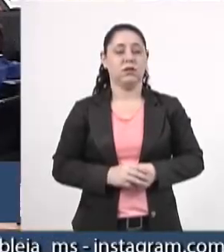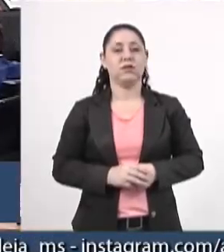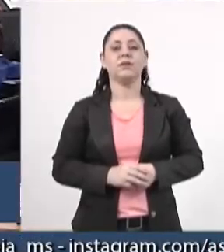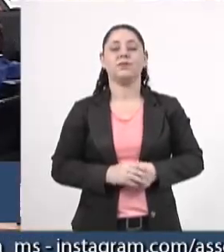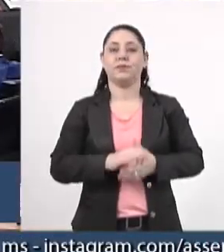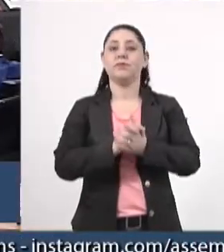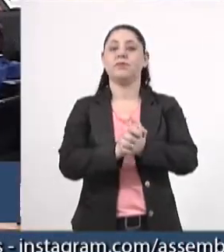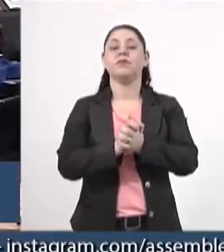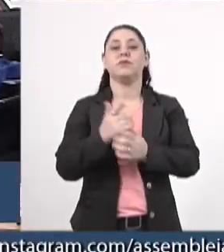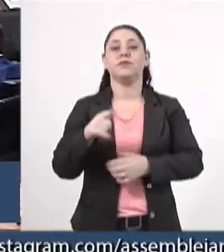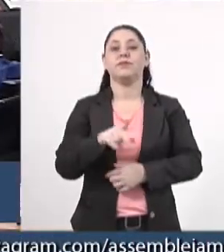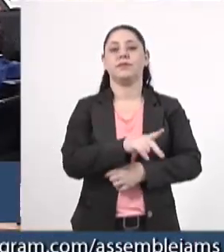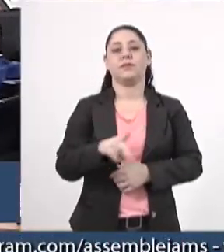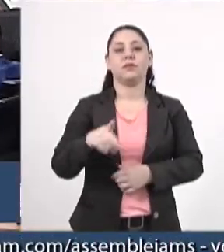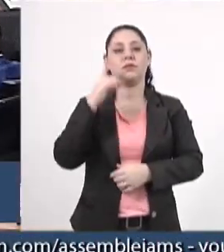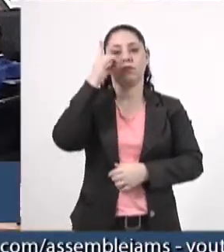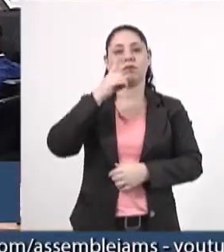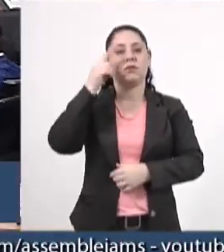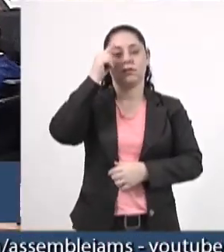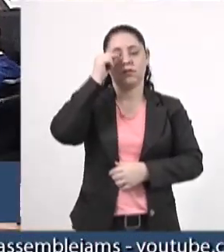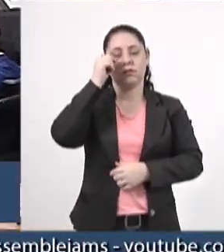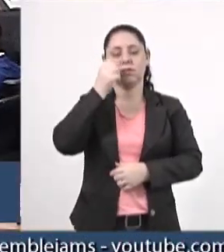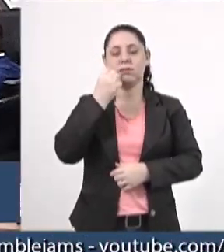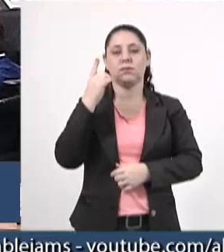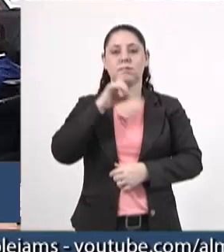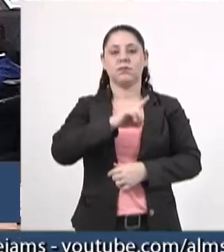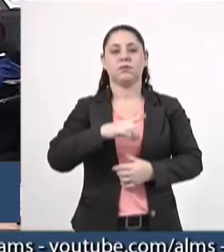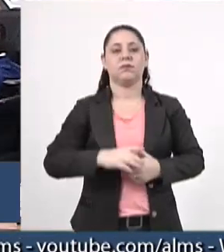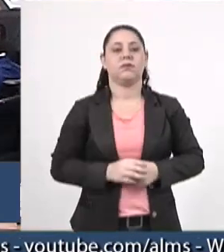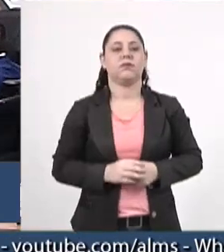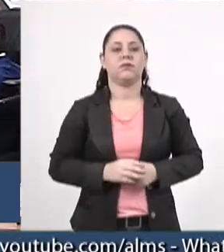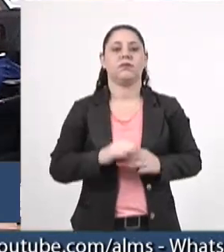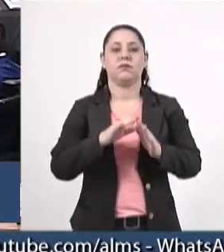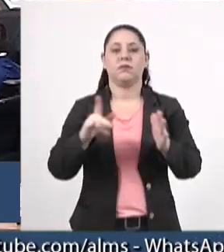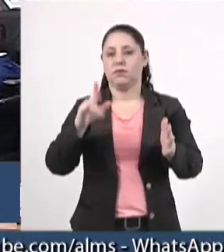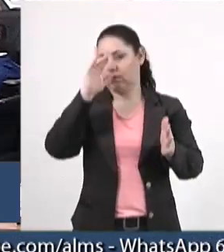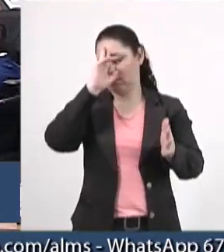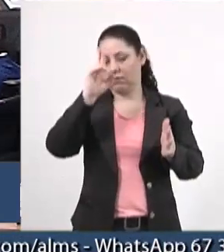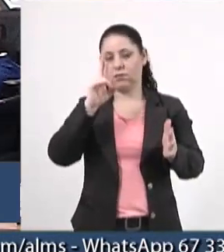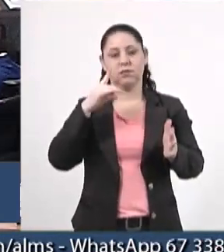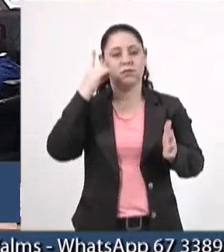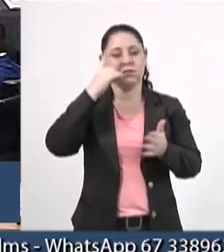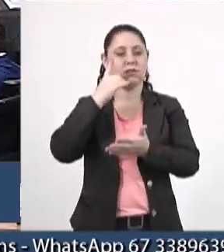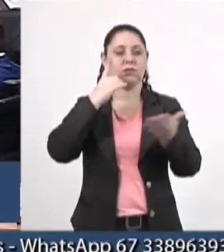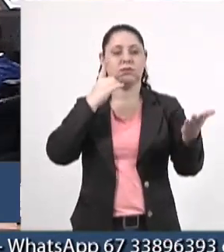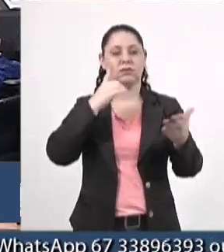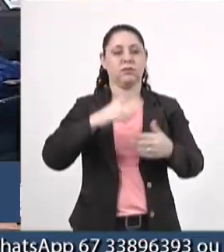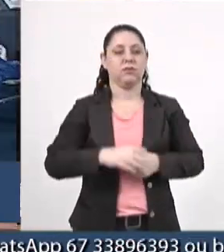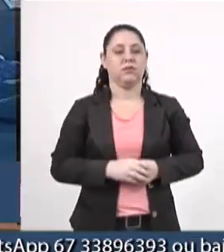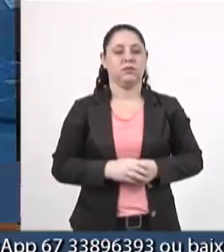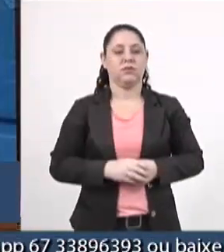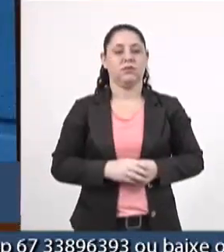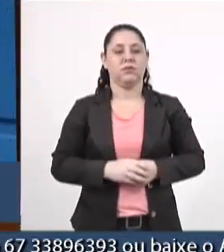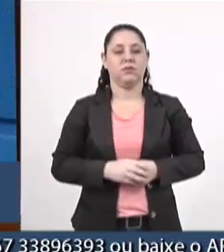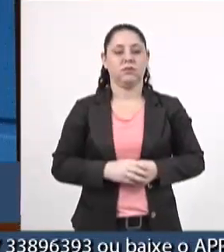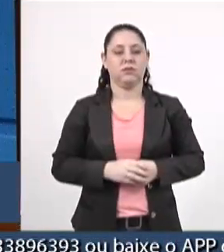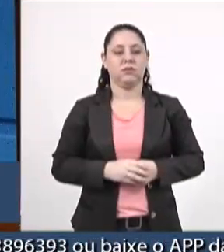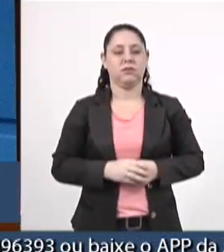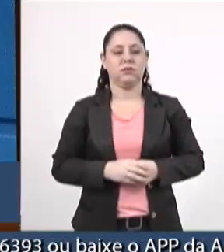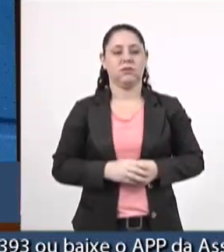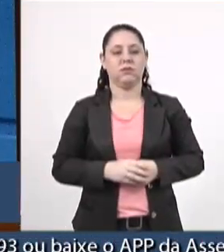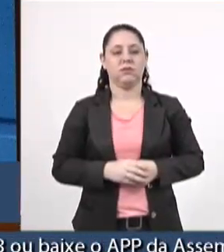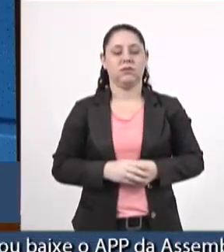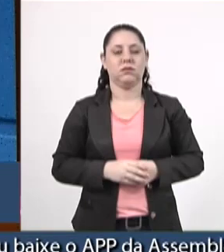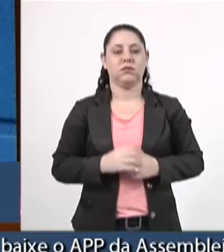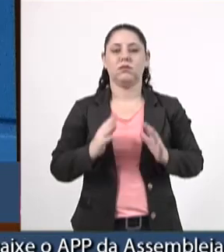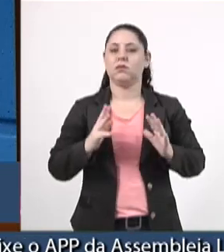Cumprimentando novamente o presidente. Bom dia, presidente, mesa diretora, senhores deputados, deputadas,